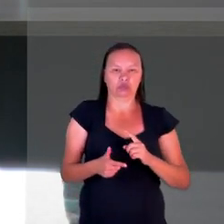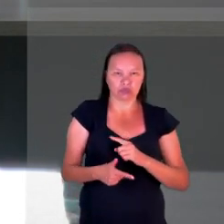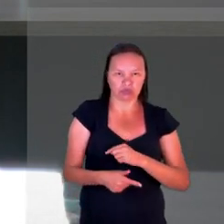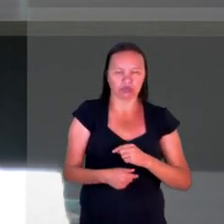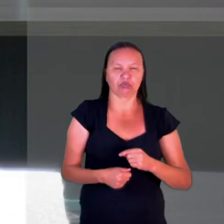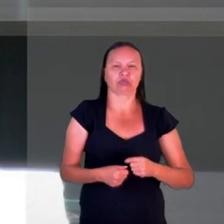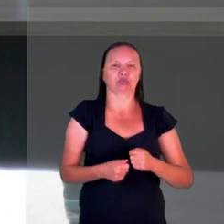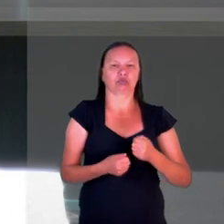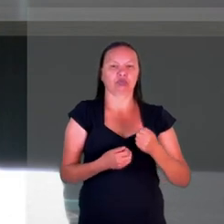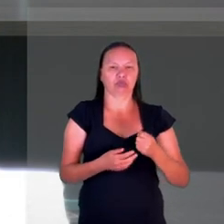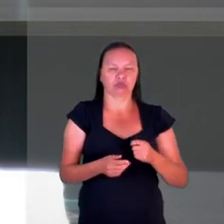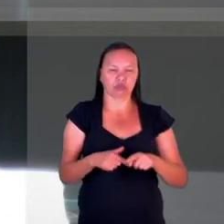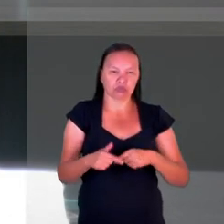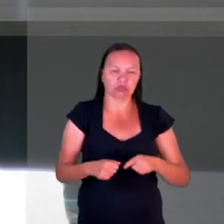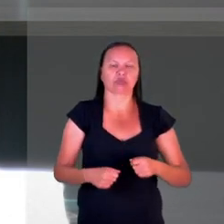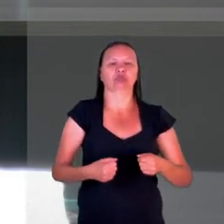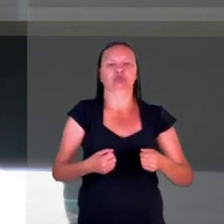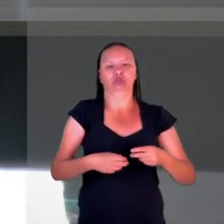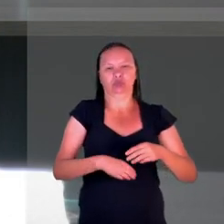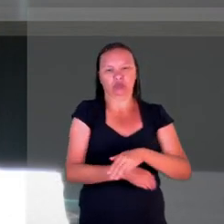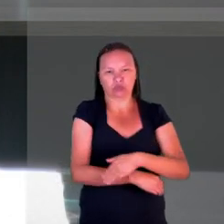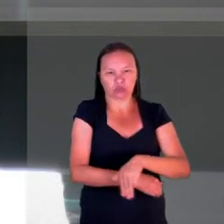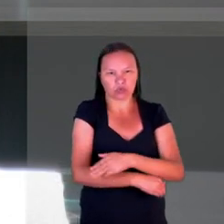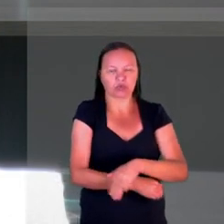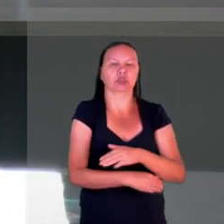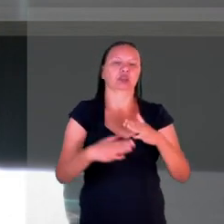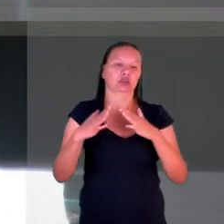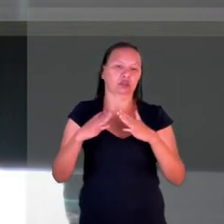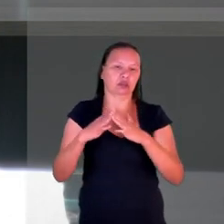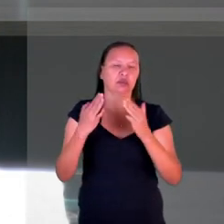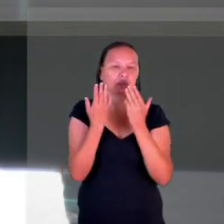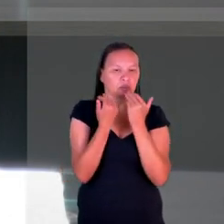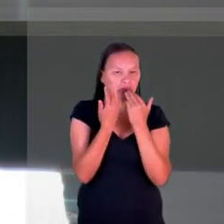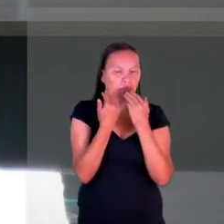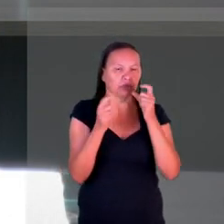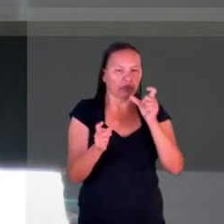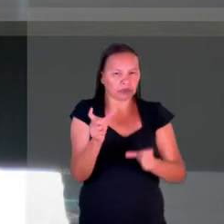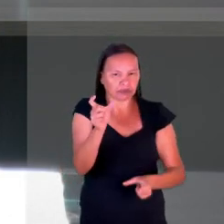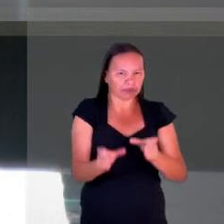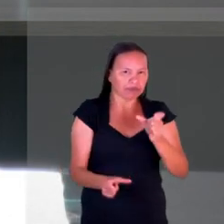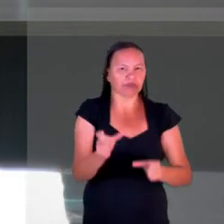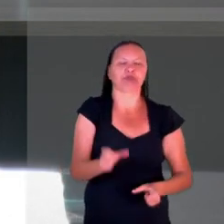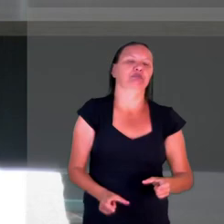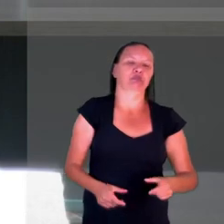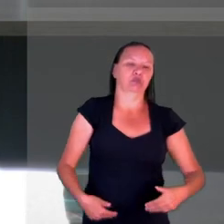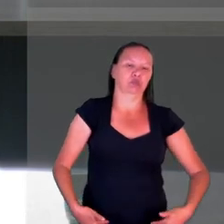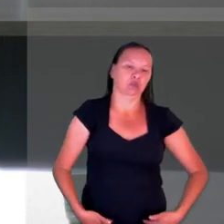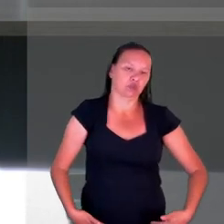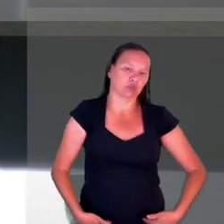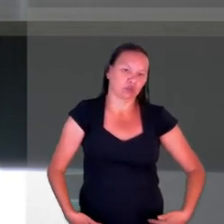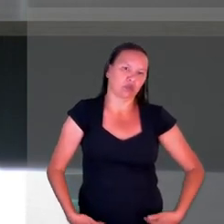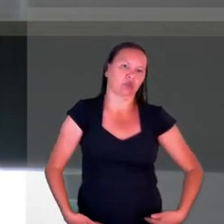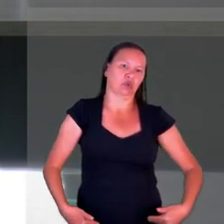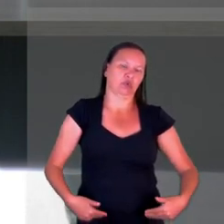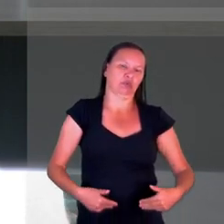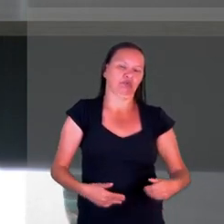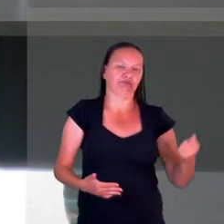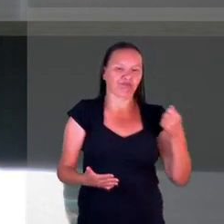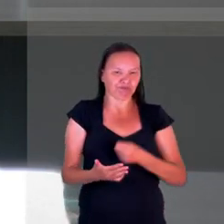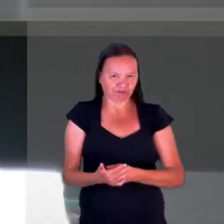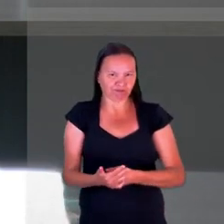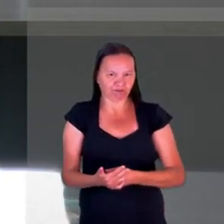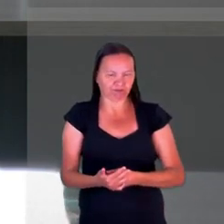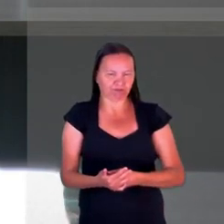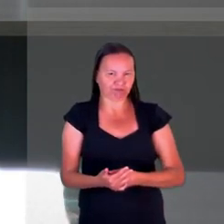beneficiários que estão em situação de fome com orçamento cronograma definido de de de de aplicação